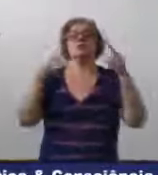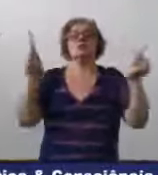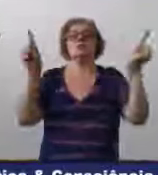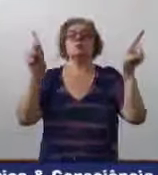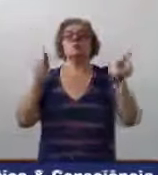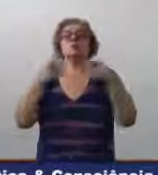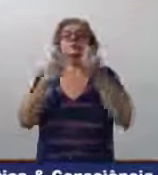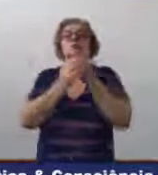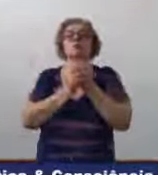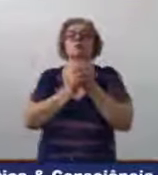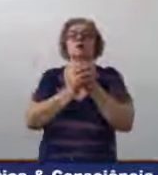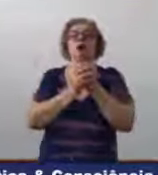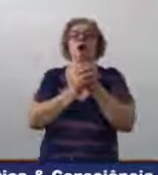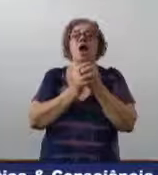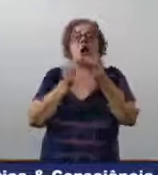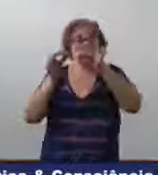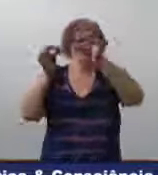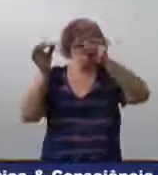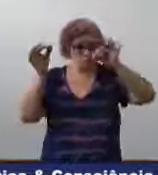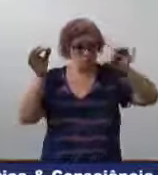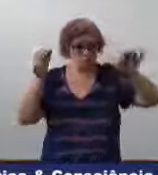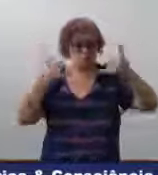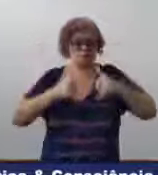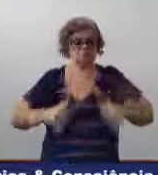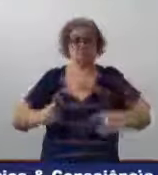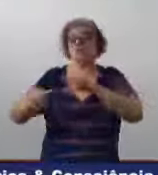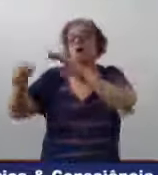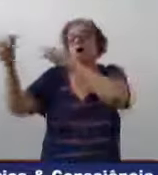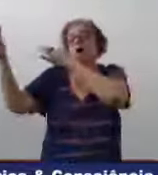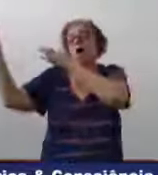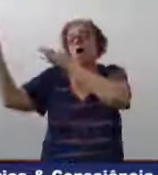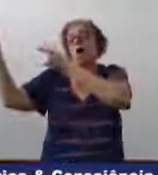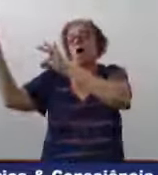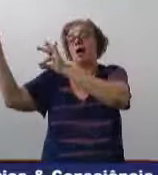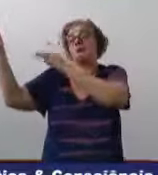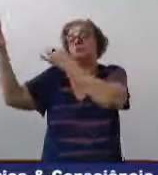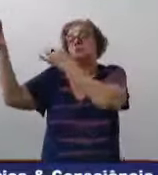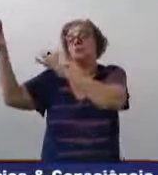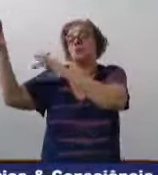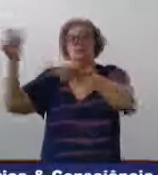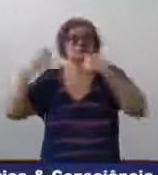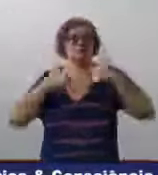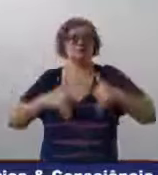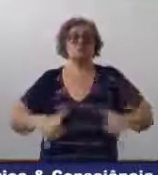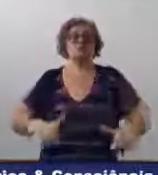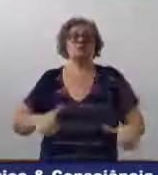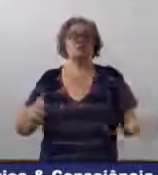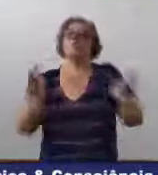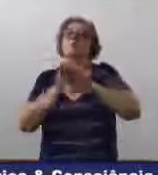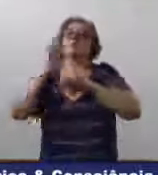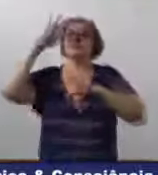violino? Fazer as cordas vibrar, certo, mas não de qualquer jeito. Por isso, a